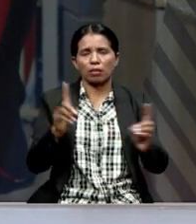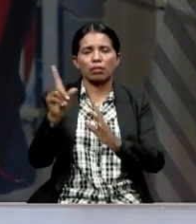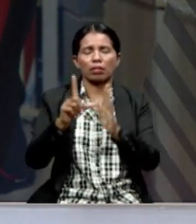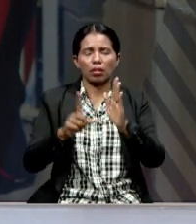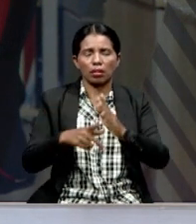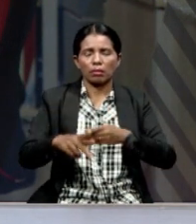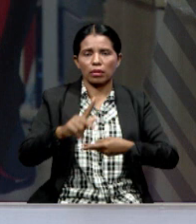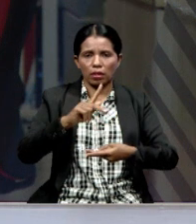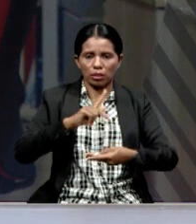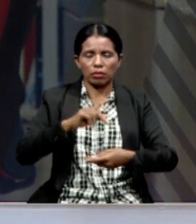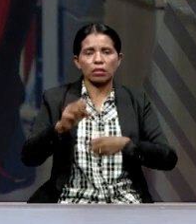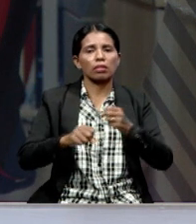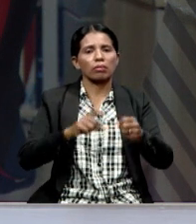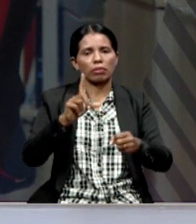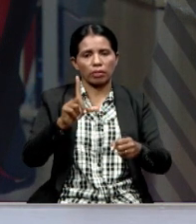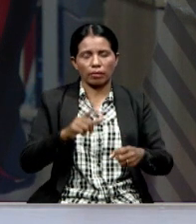proteção civil.